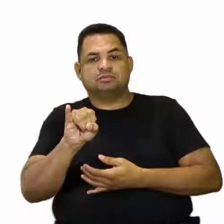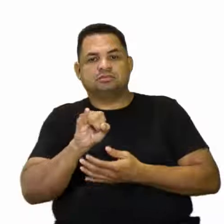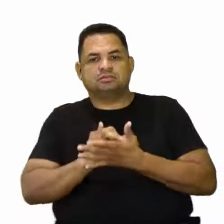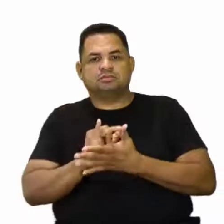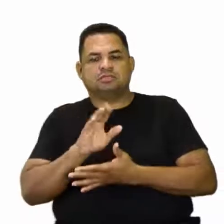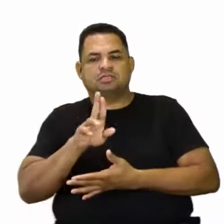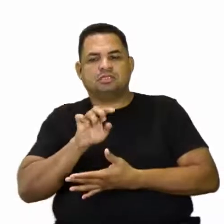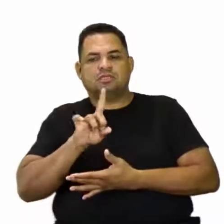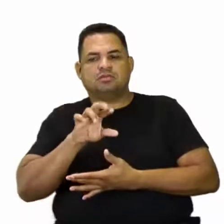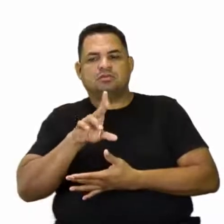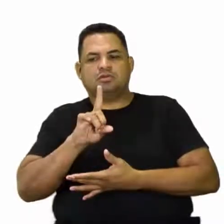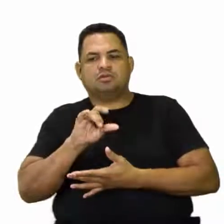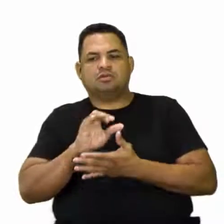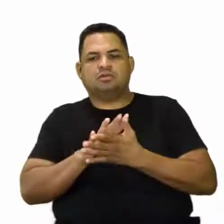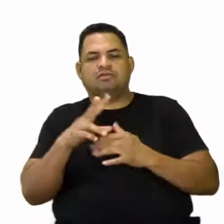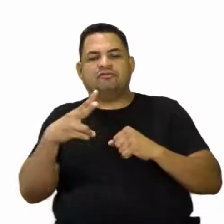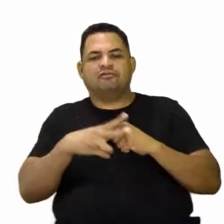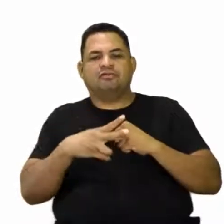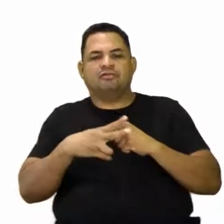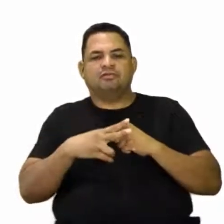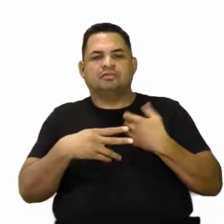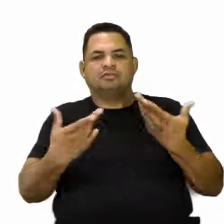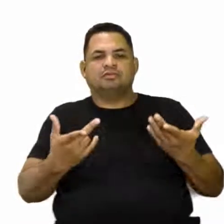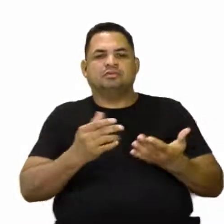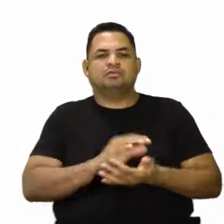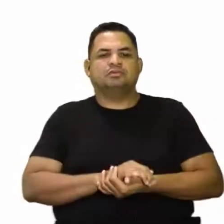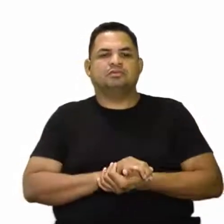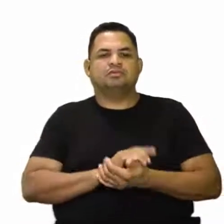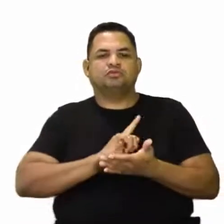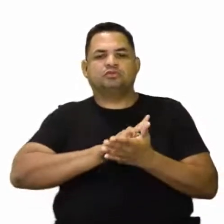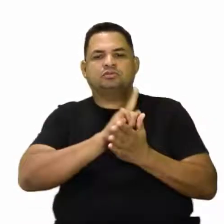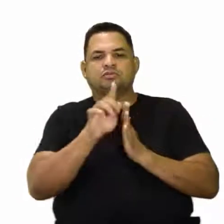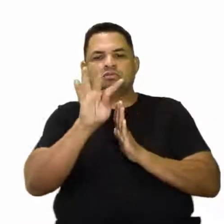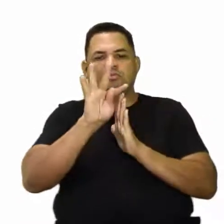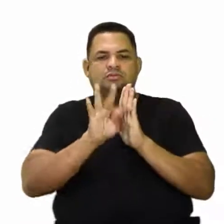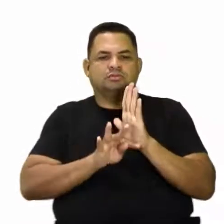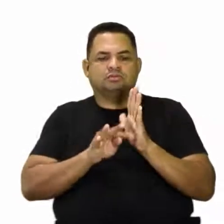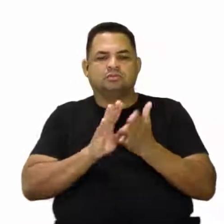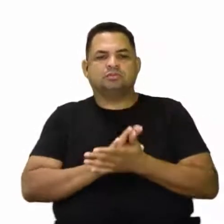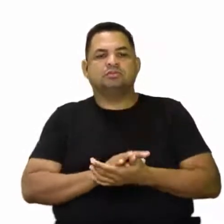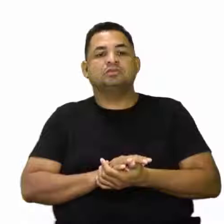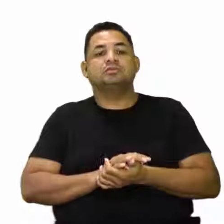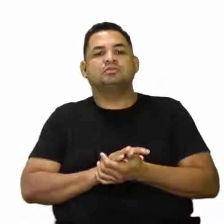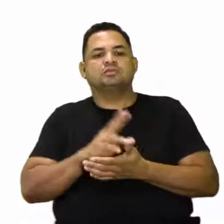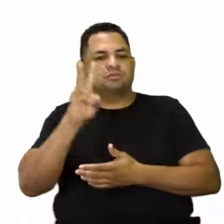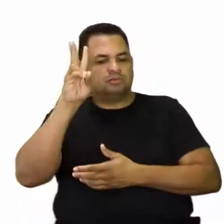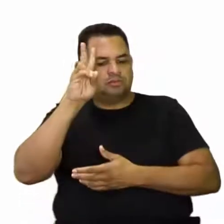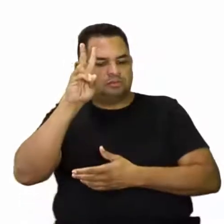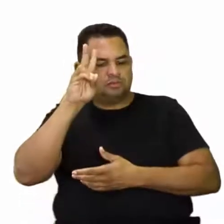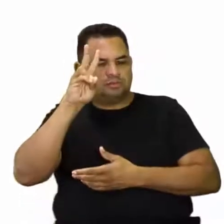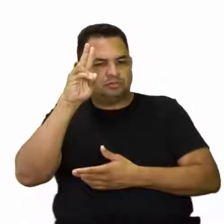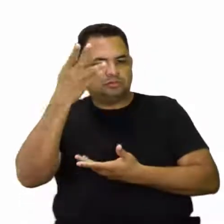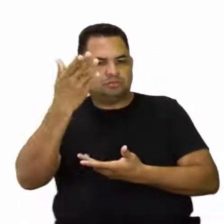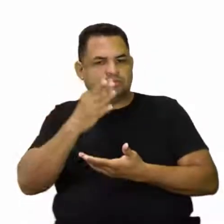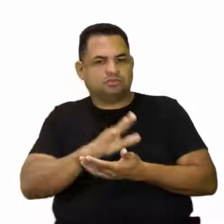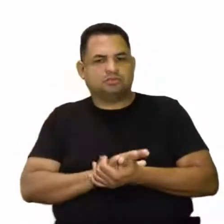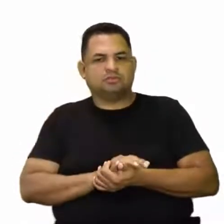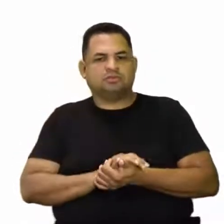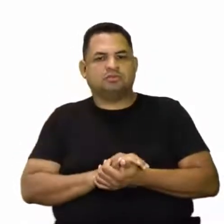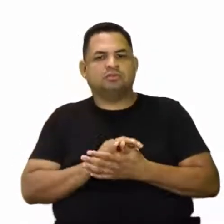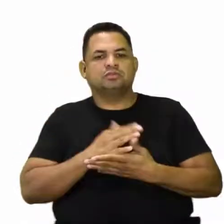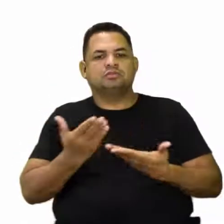condicional dos verbos irregulares. O gênero textual que nós vamos ver hoje são biografias e